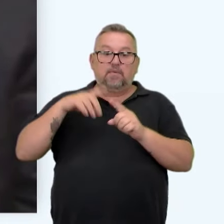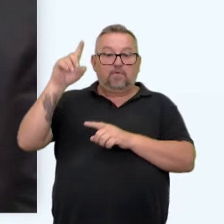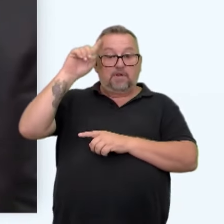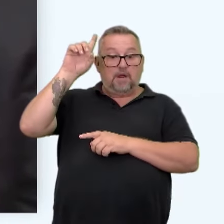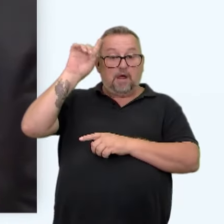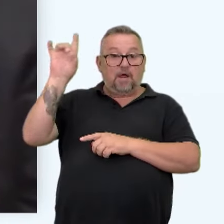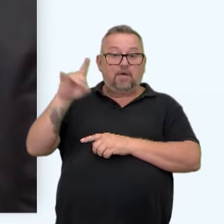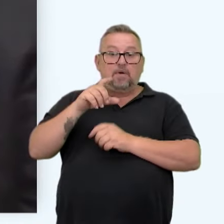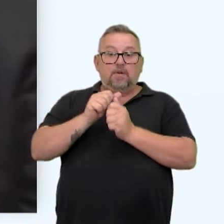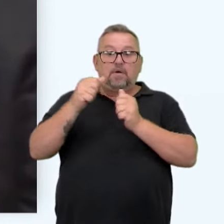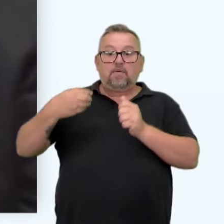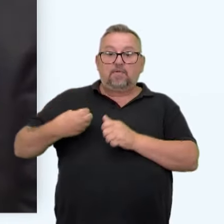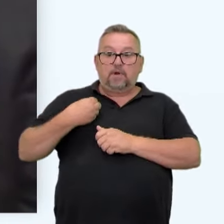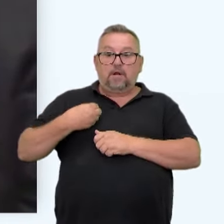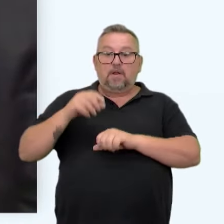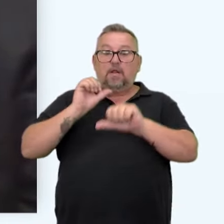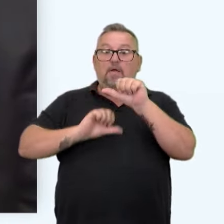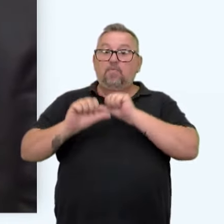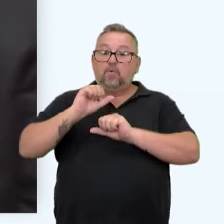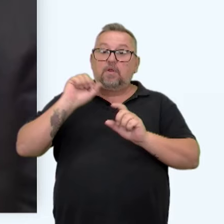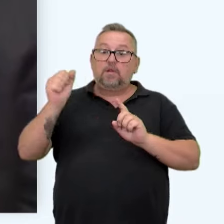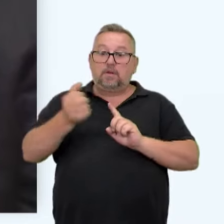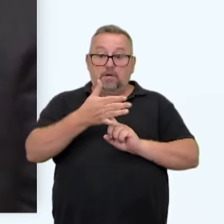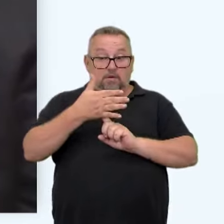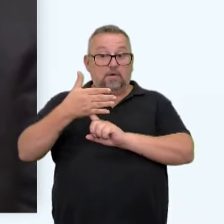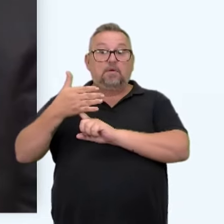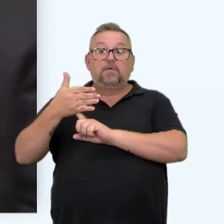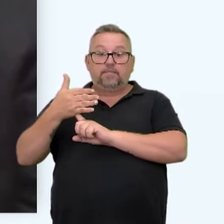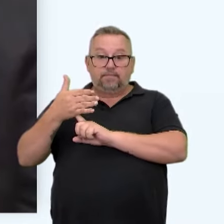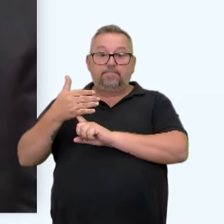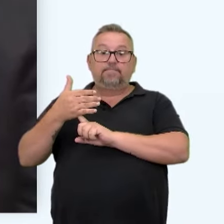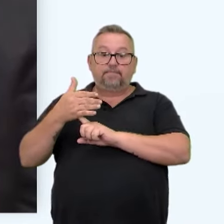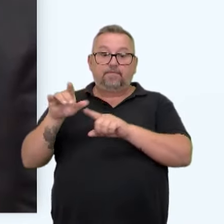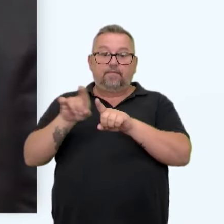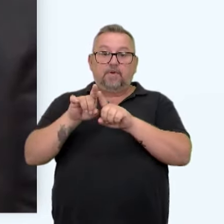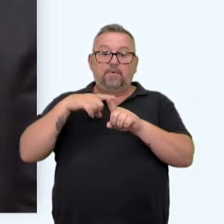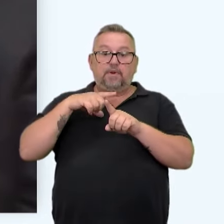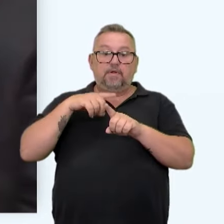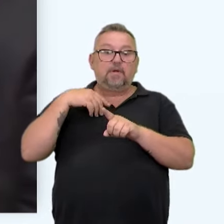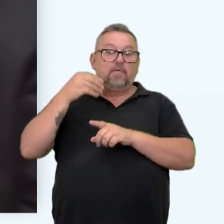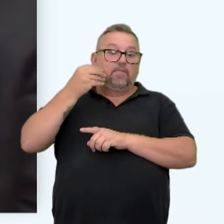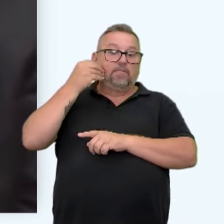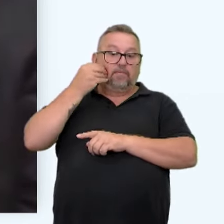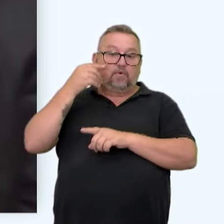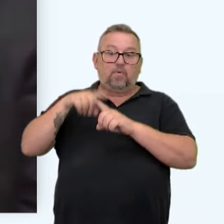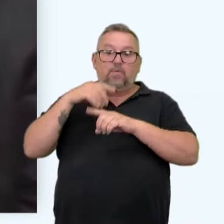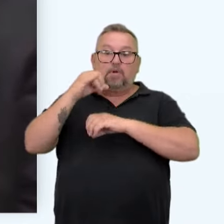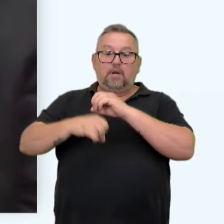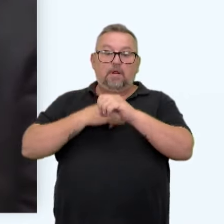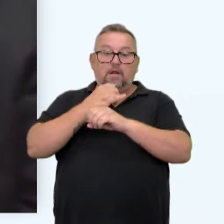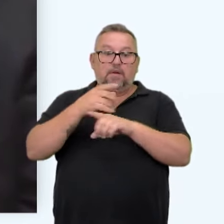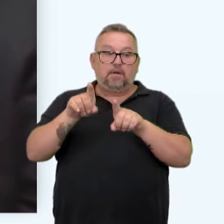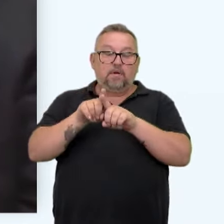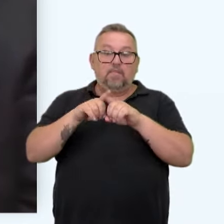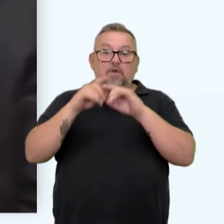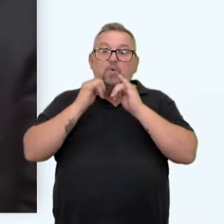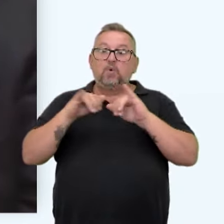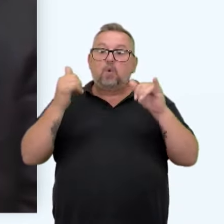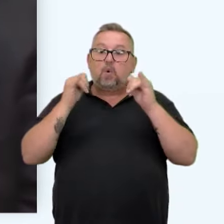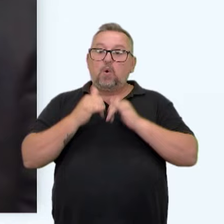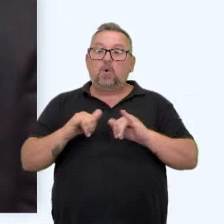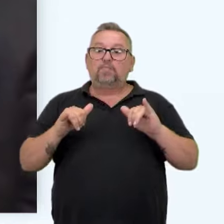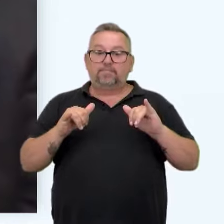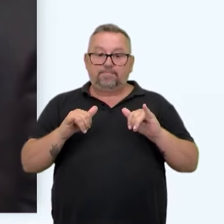diarios, sobrevivirán al cambio tecnológico que estamos experimentando con Internet y los medios electrónicos,